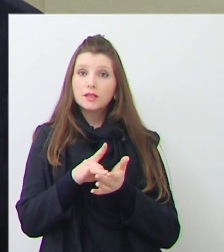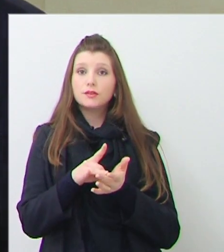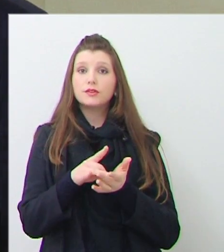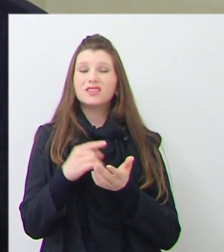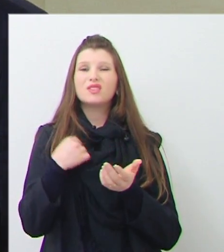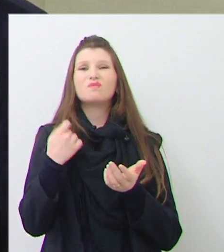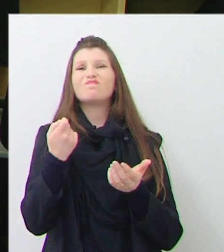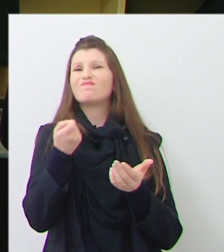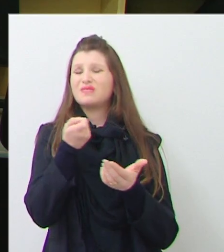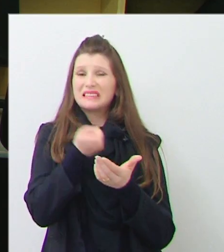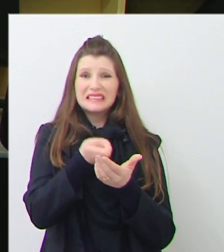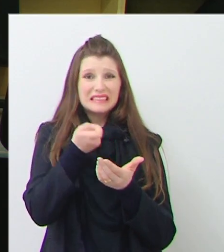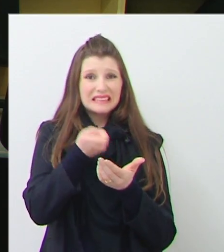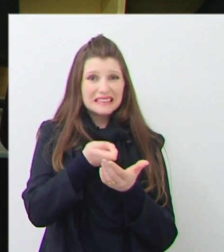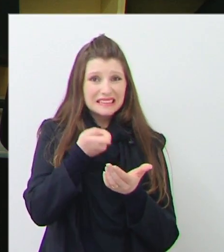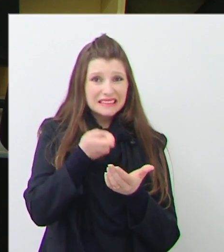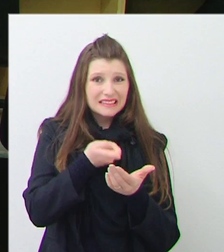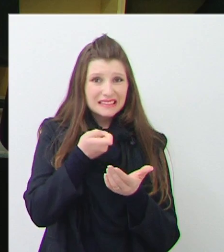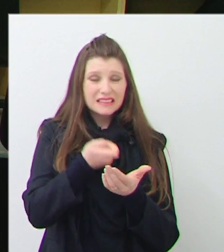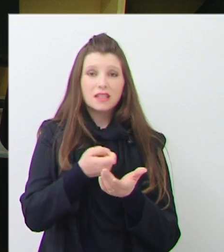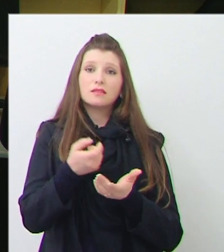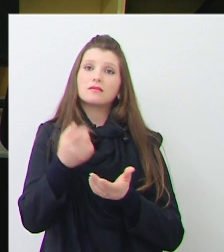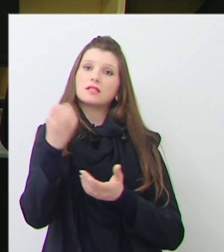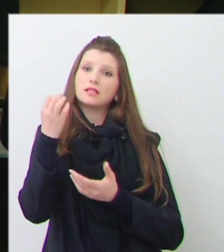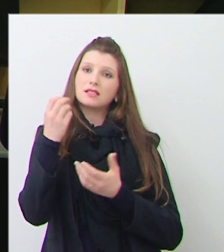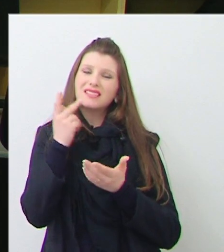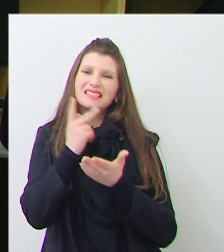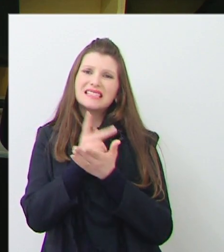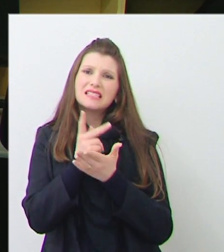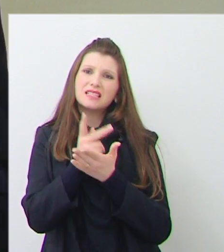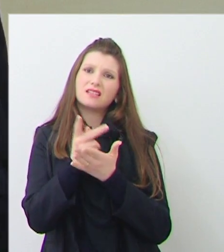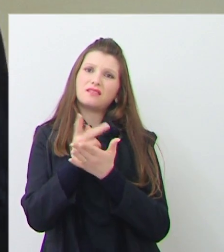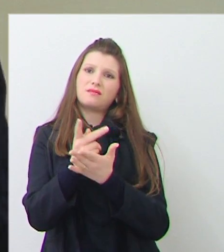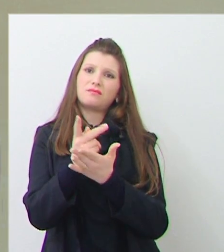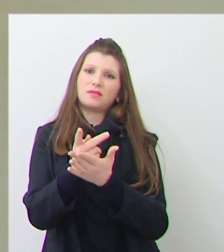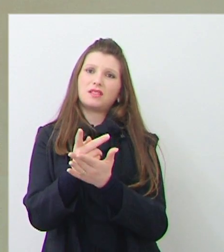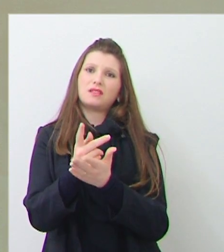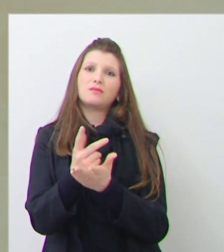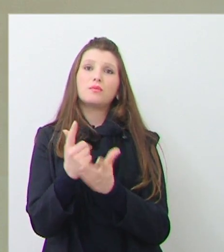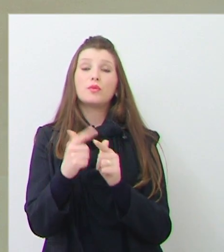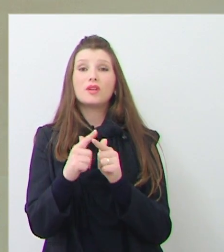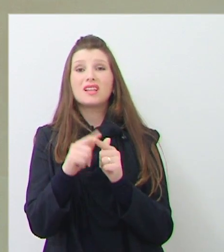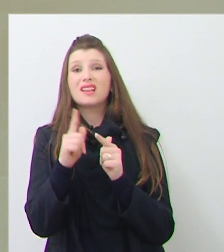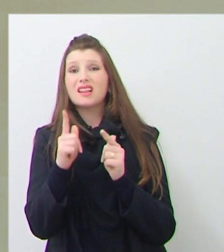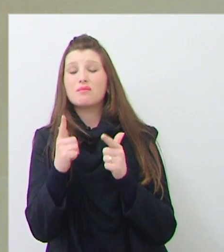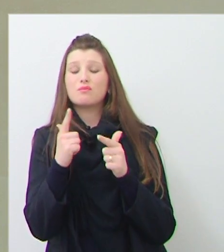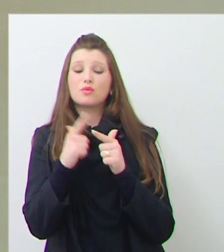tenho cobrado também, como outros vereadores, vários vereadores têm cobrado sobre aquela situação.